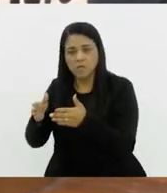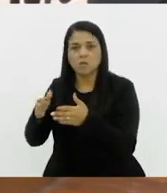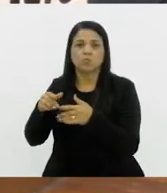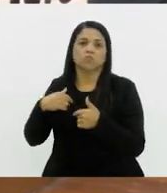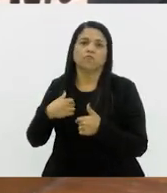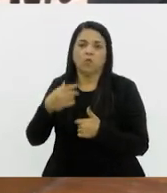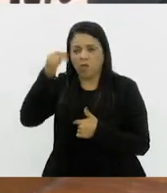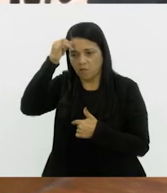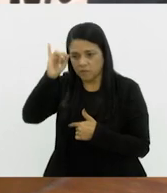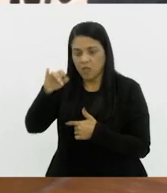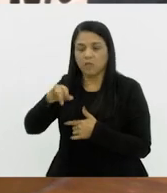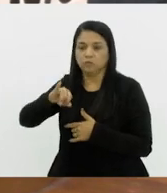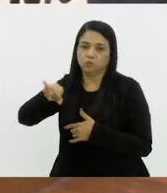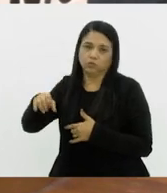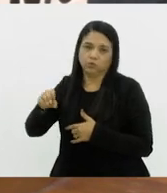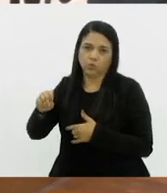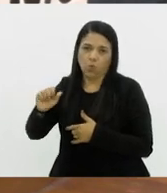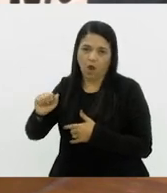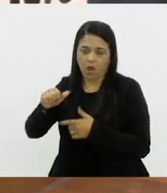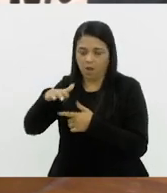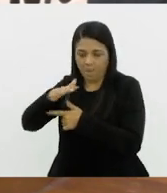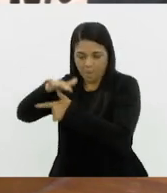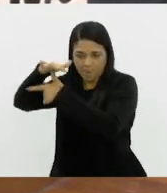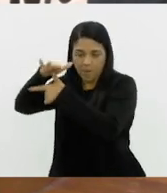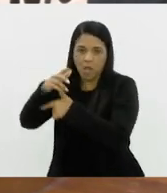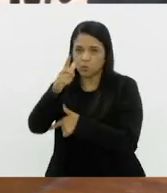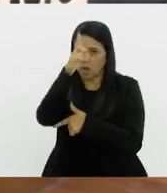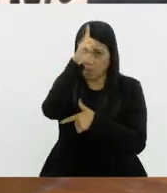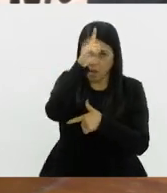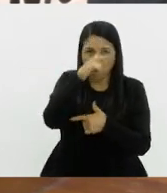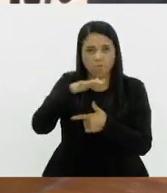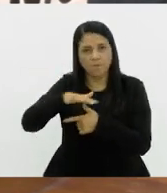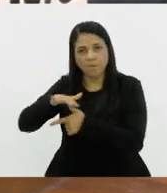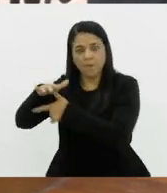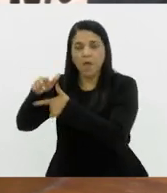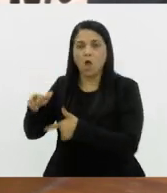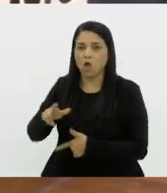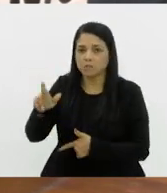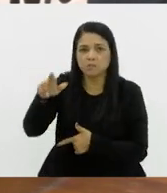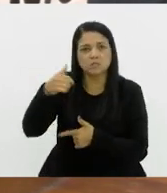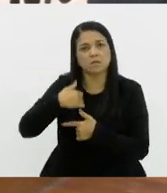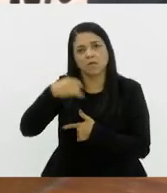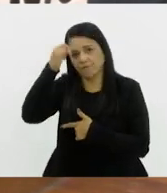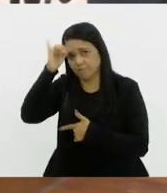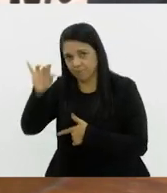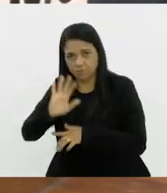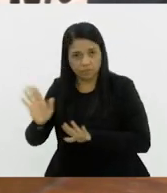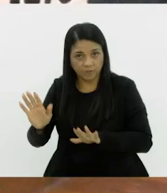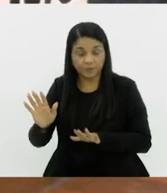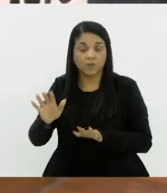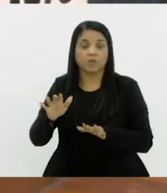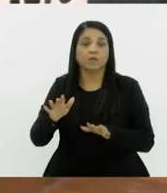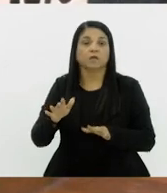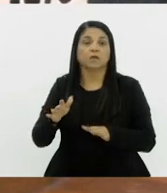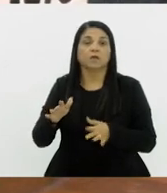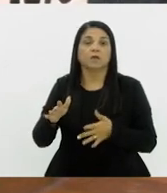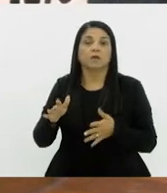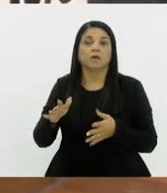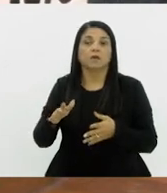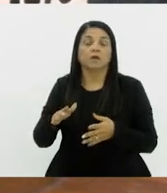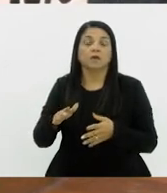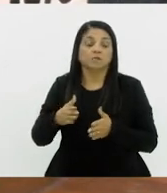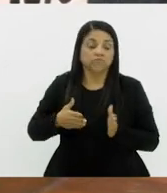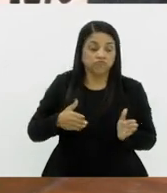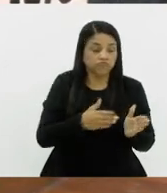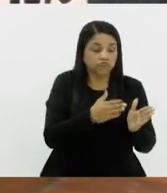cima do Joá, não vou voar em cima do Alemão, da Rocinha, etc., já não vou, tal. Em suma, não vou passar por aqui, vou passar por ali,